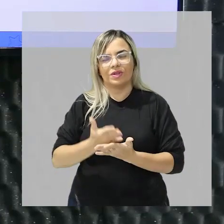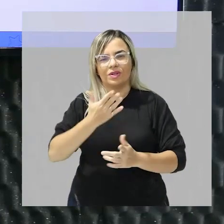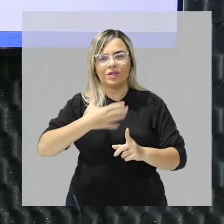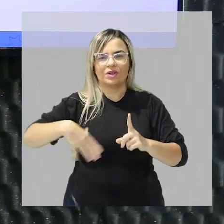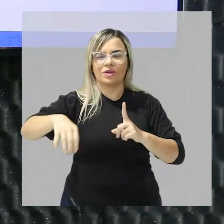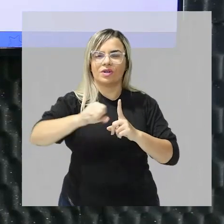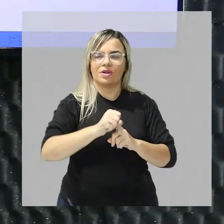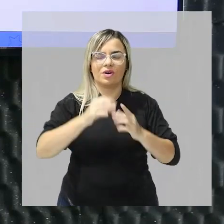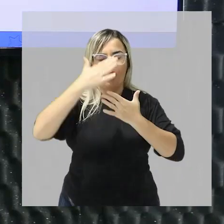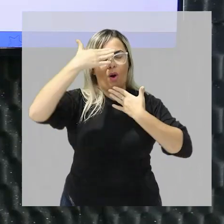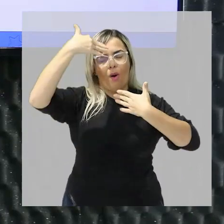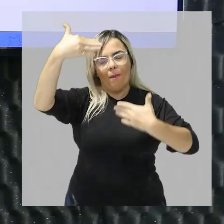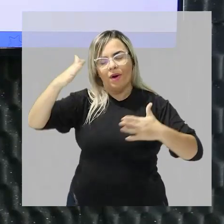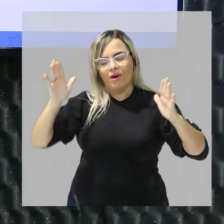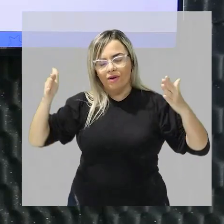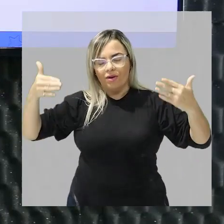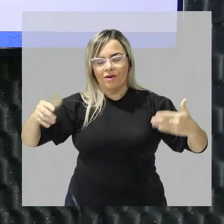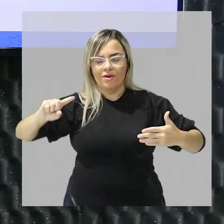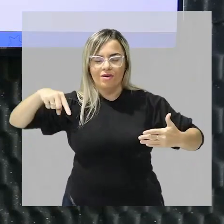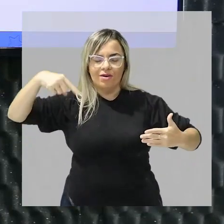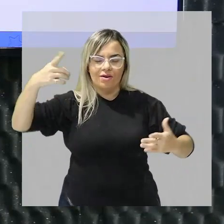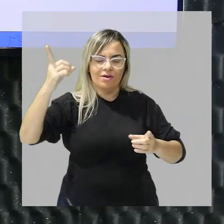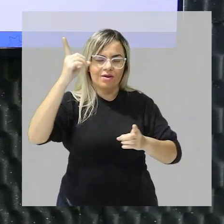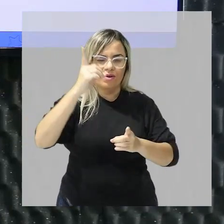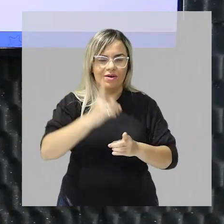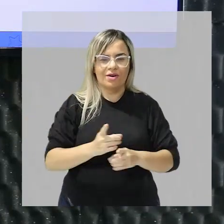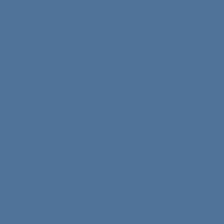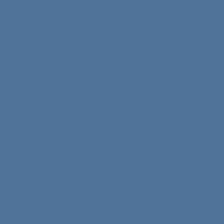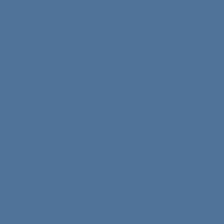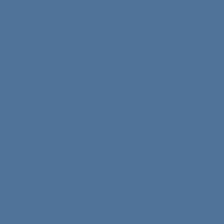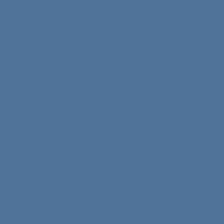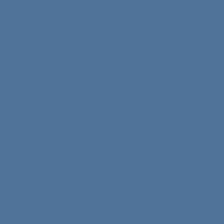obrigado pela atenção de todos e até a próxima aula. Tchau, tchau.